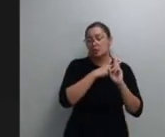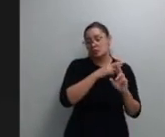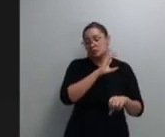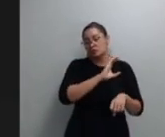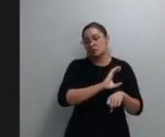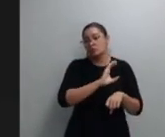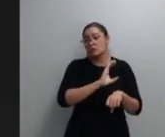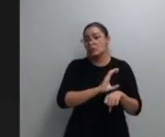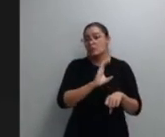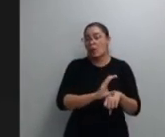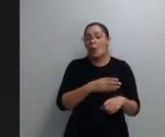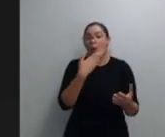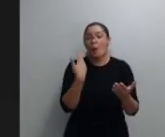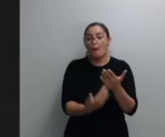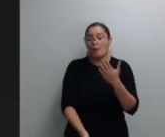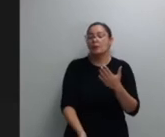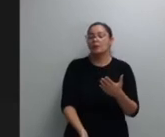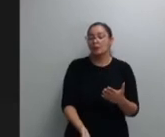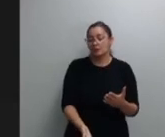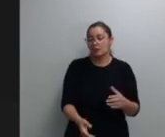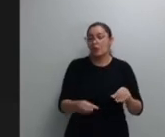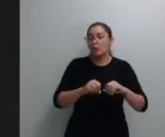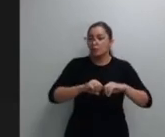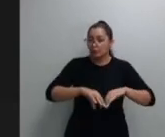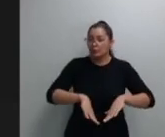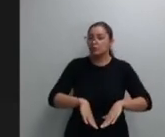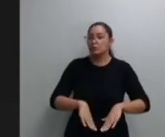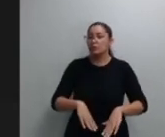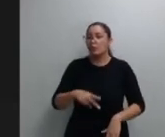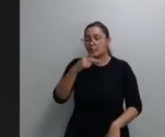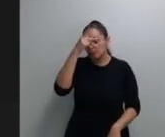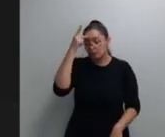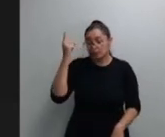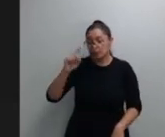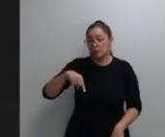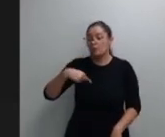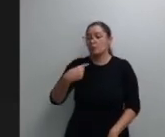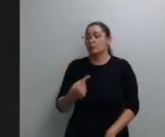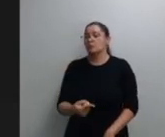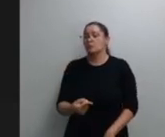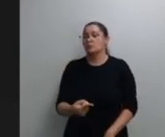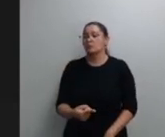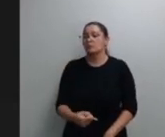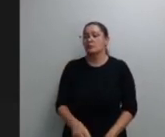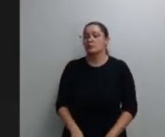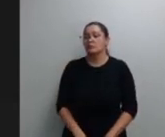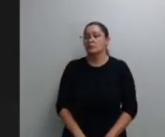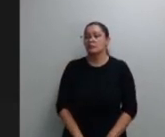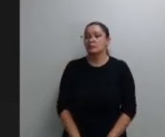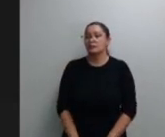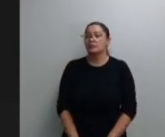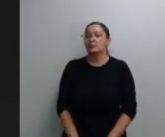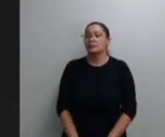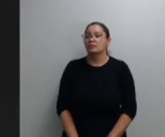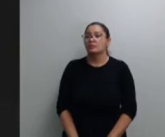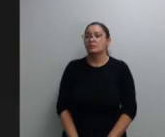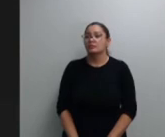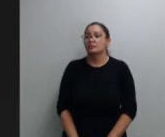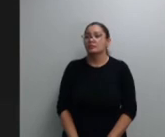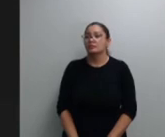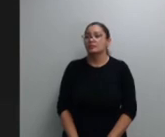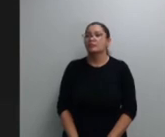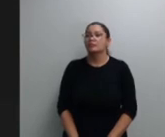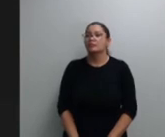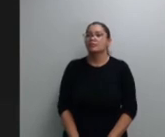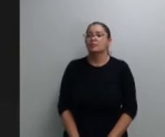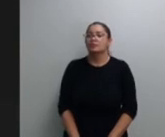perdas e danos eventualmente causados a terceiros e não mais não vou ler outras normas que constam no mesmo